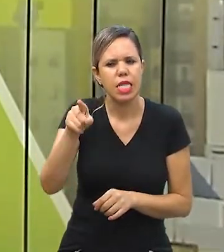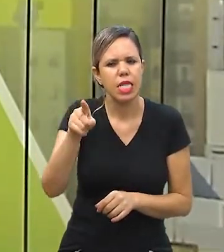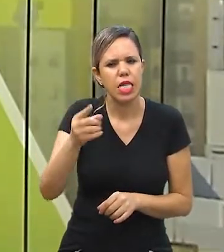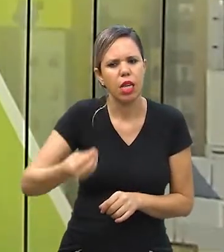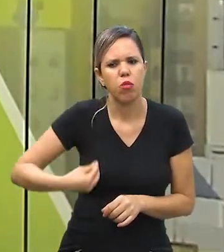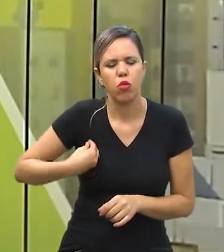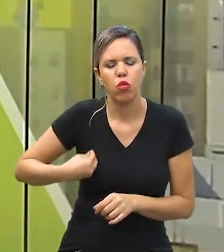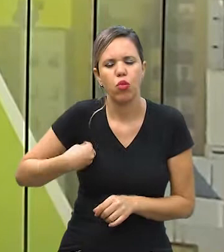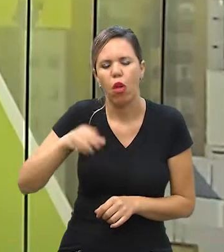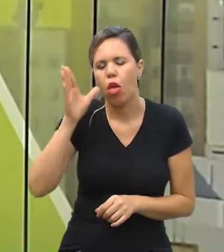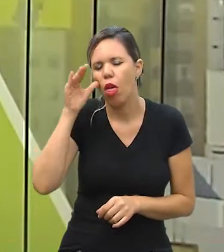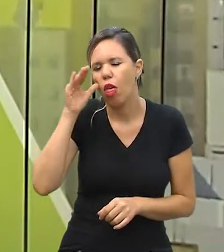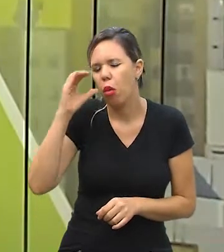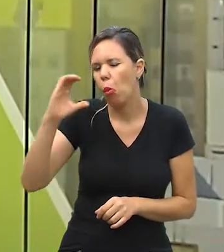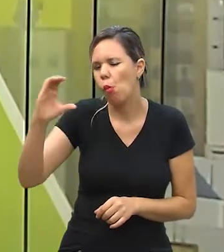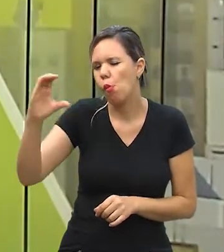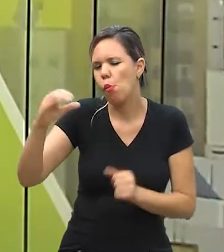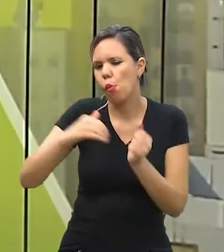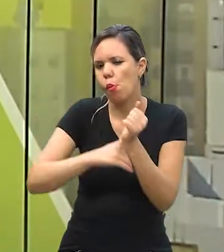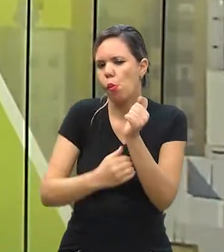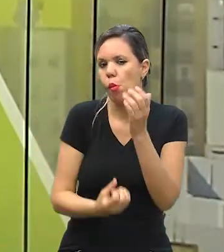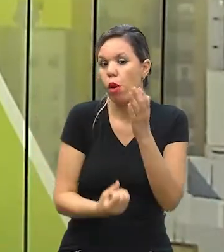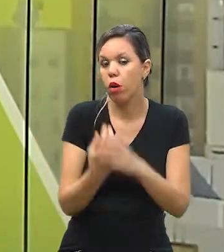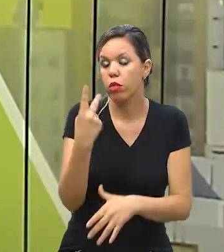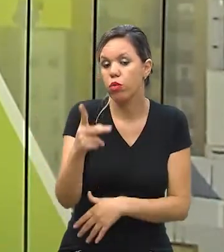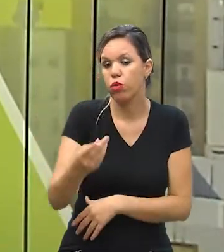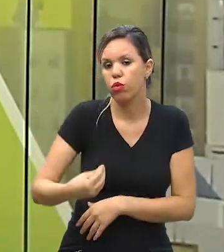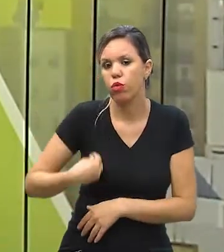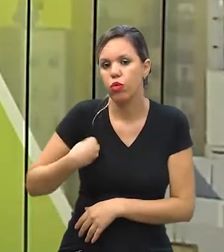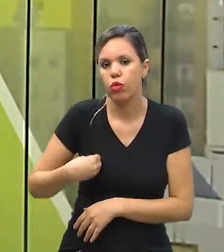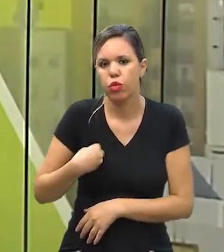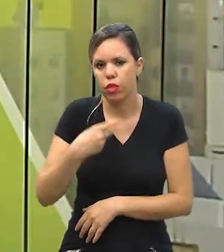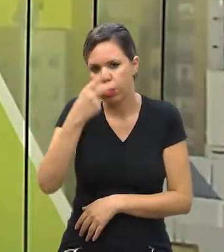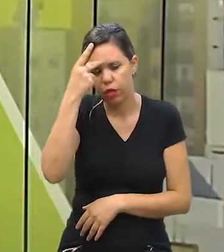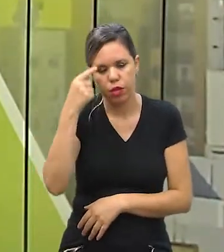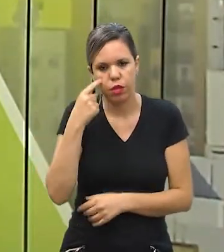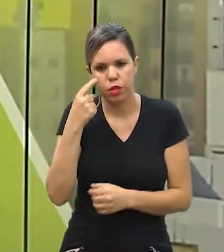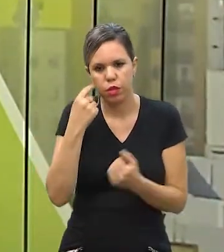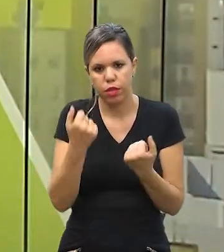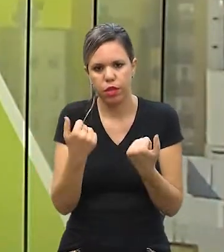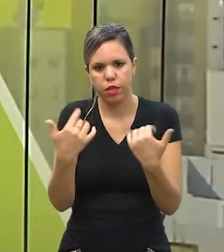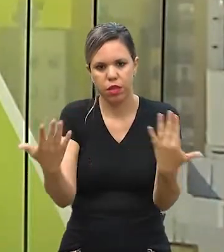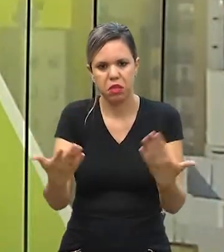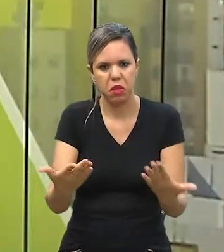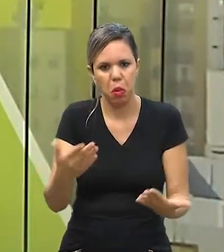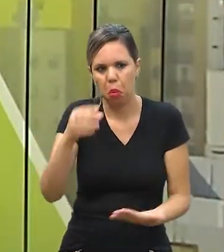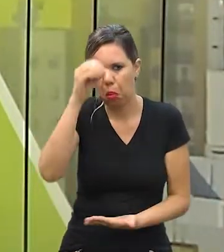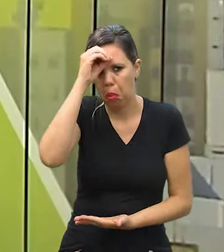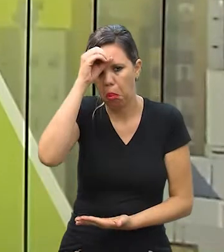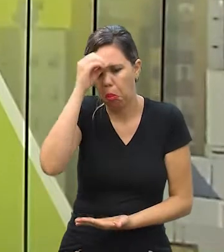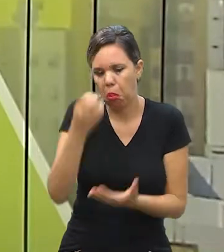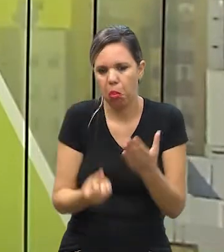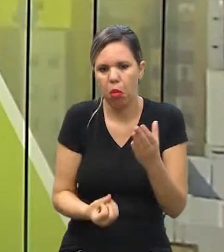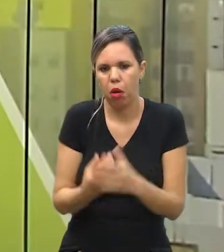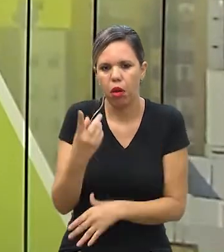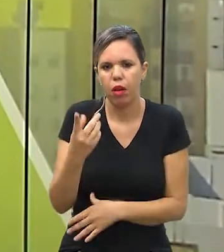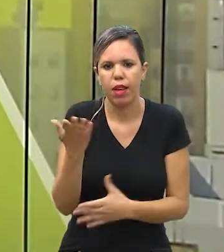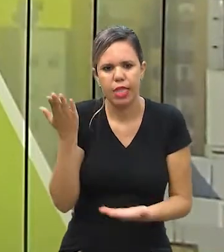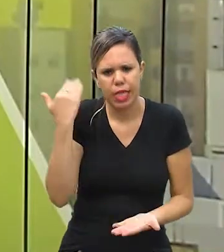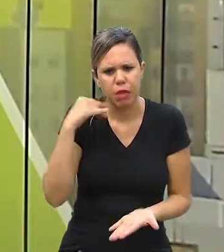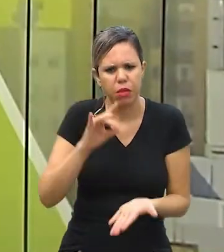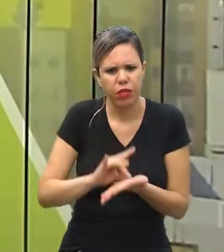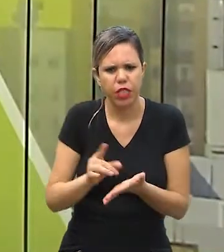uma curiosidade, alguma coisa que aconteceu na sua vida que quem está nos assistindo não tem a menor noção, mas